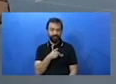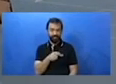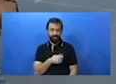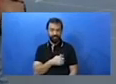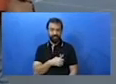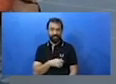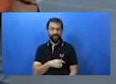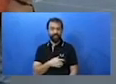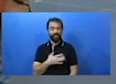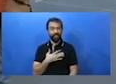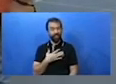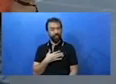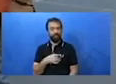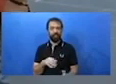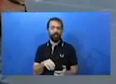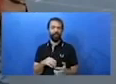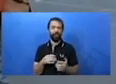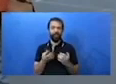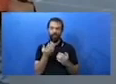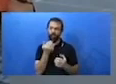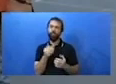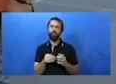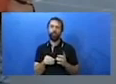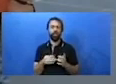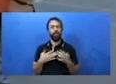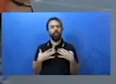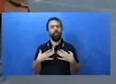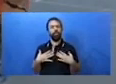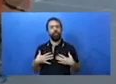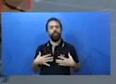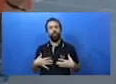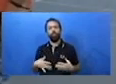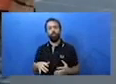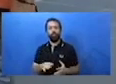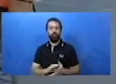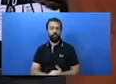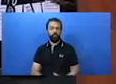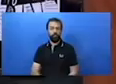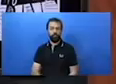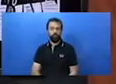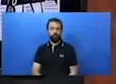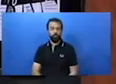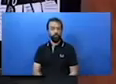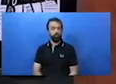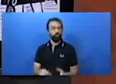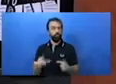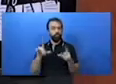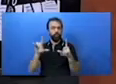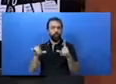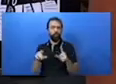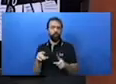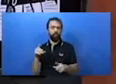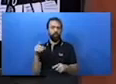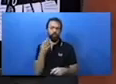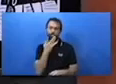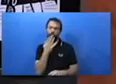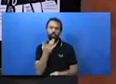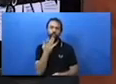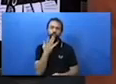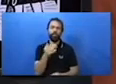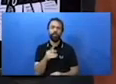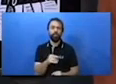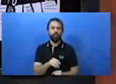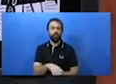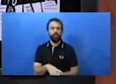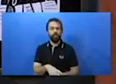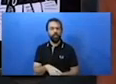Ave Maria, só cuscuz para me arrumar mesmo. E olha só os tons que são usados. Vocês estão vendo que está tudo